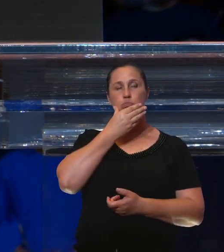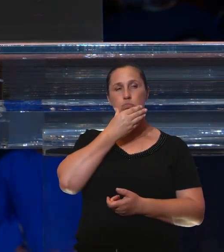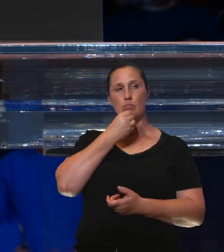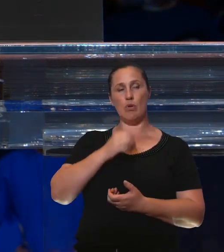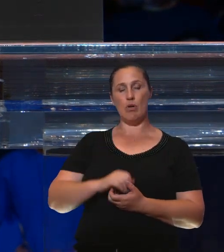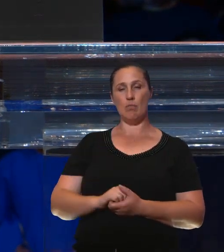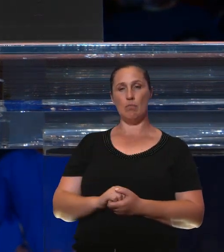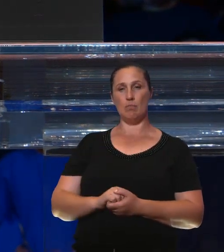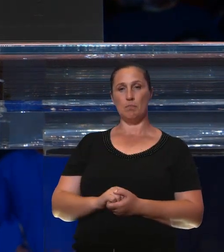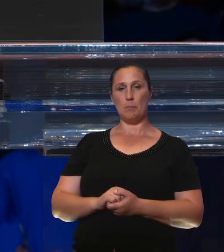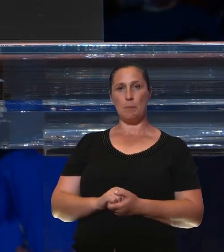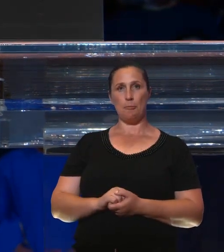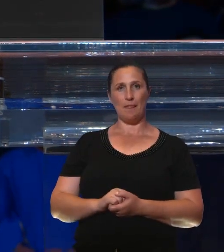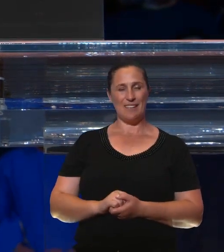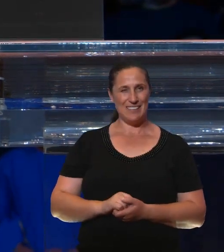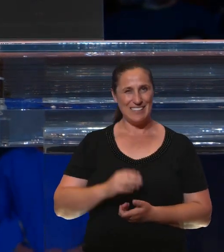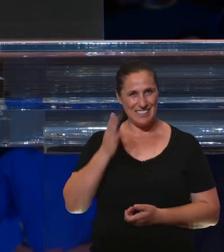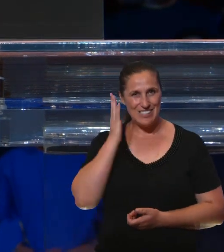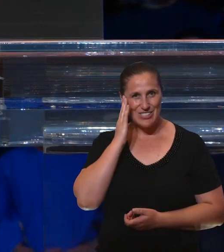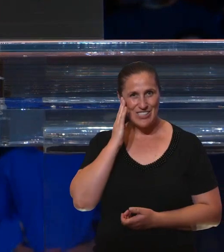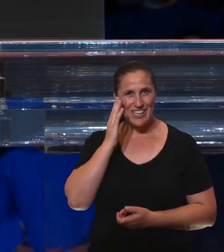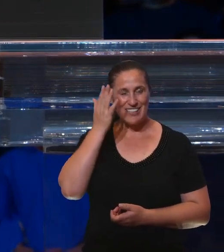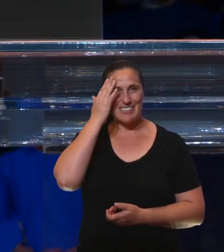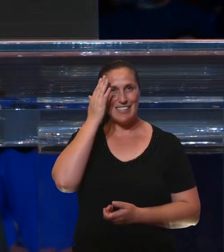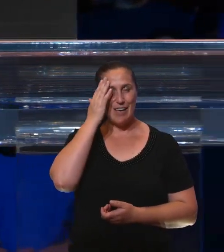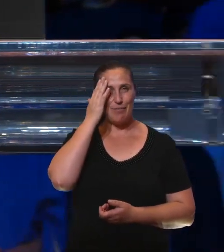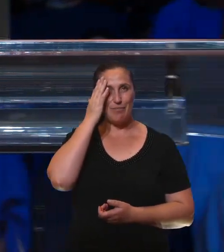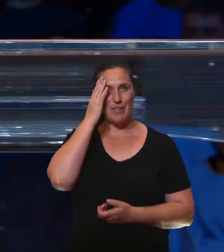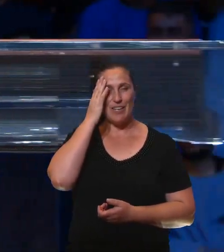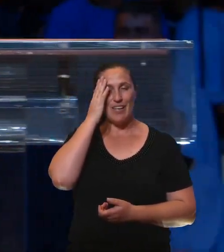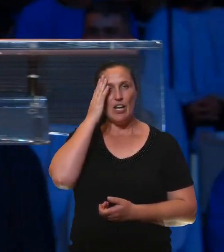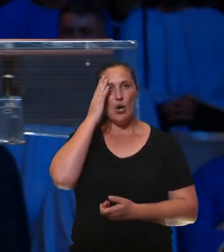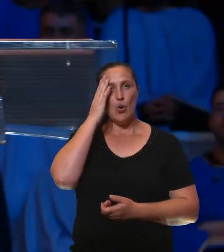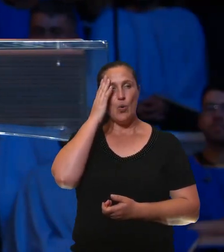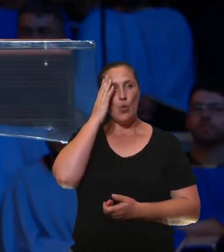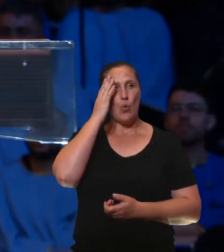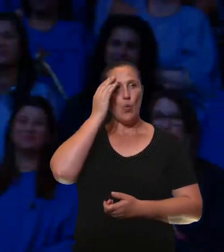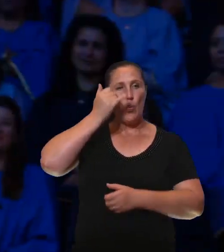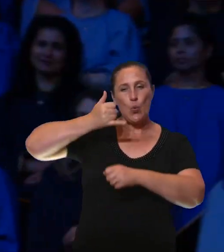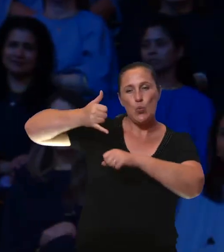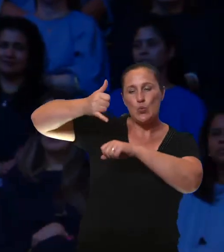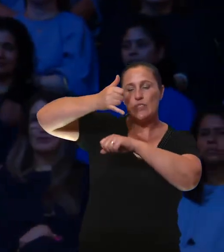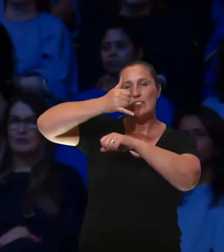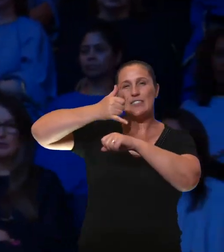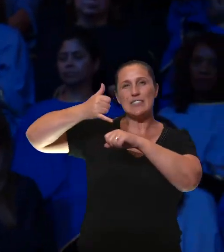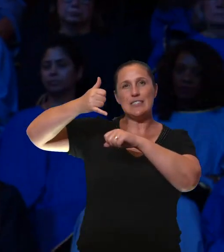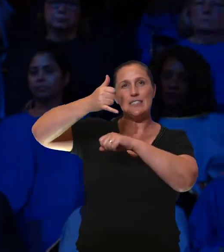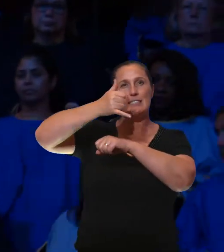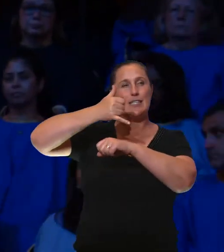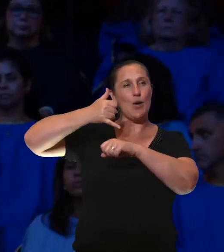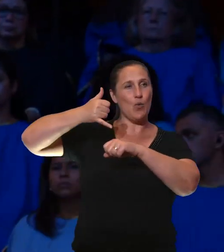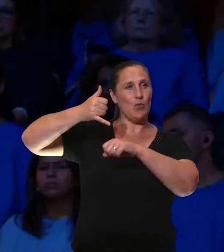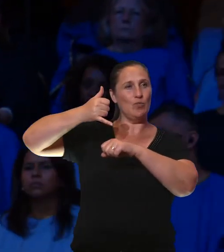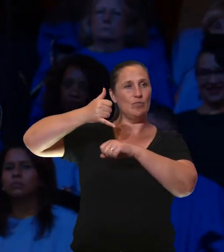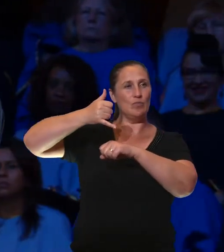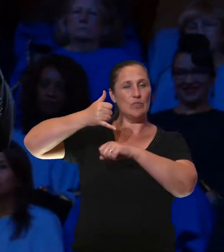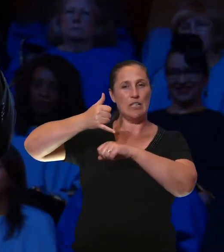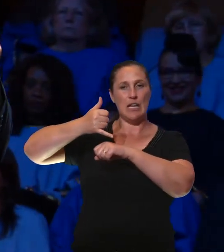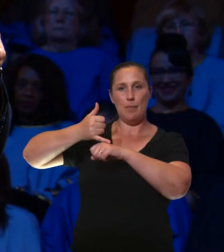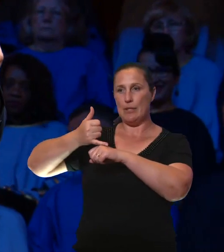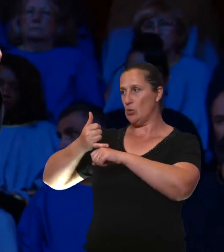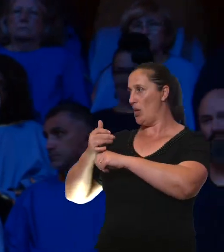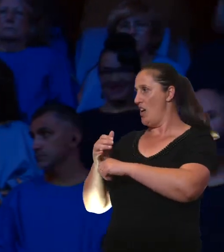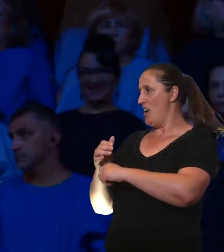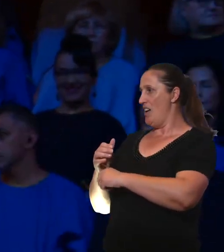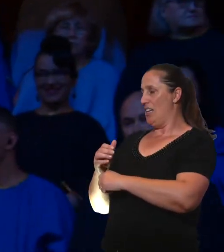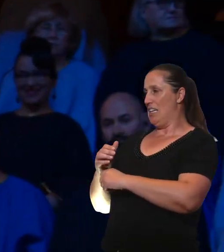gago. Você já viu a unção do gago? Toda vez que o crente está andando fora da linha, o pastor chega perto, ele